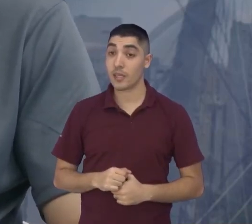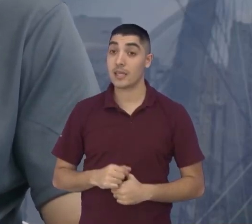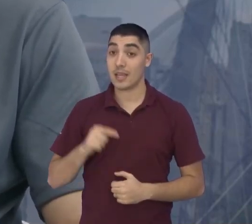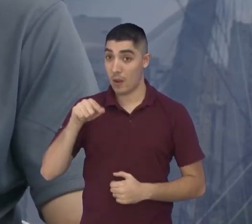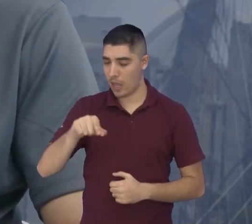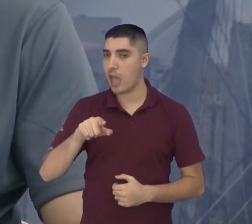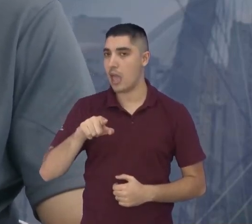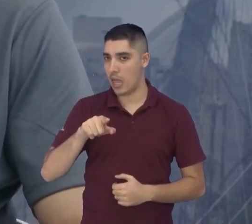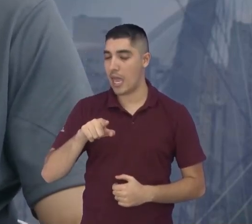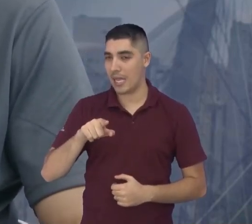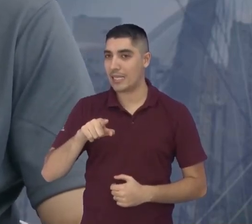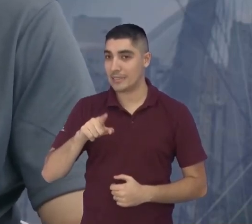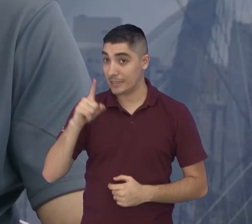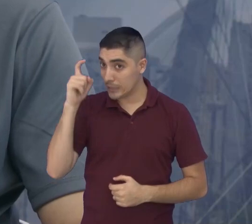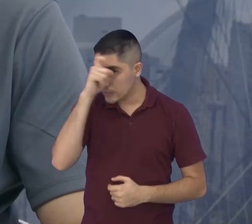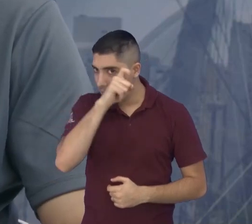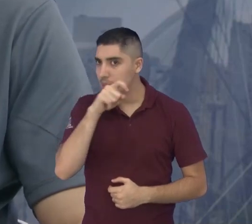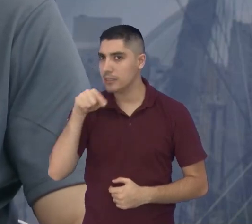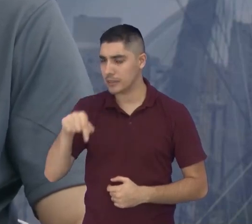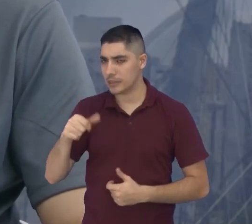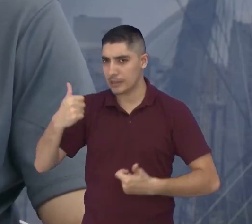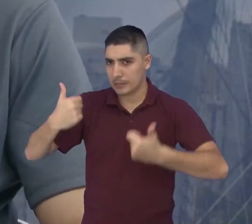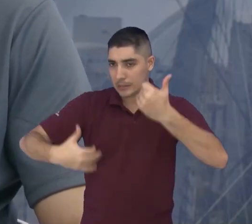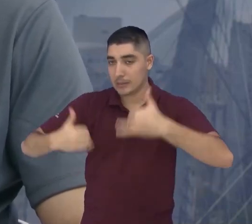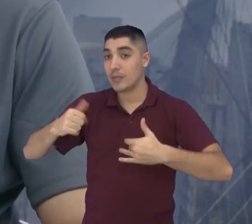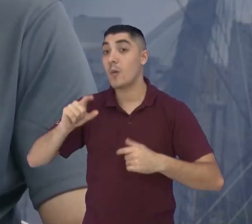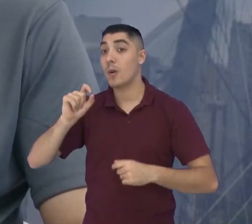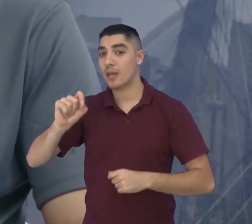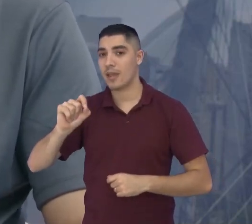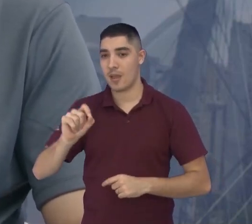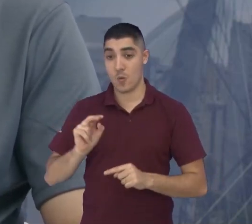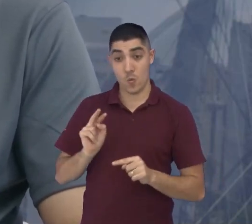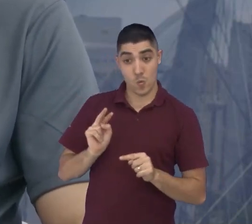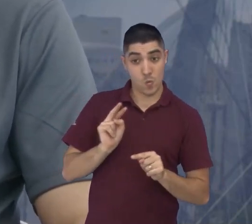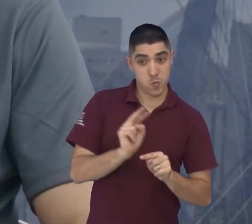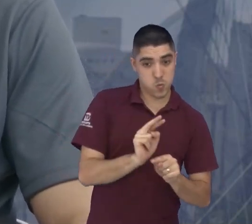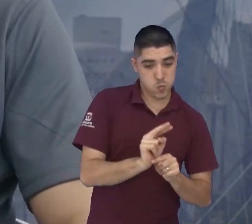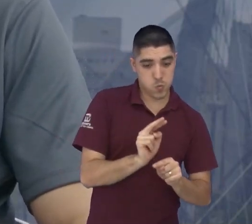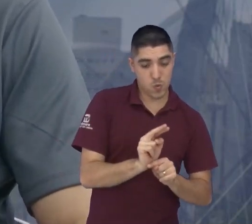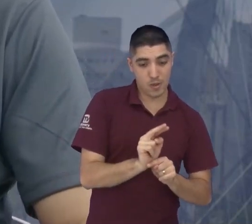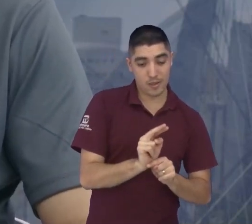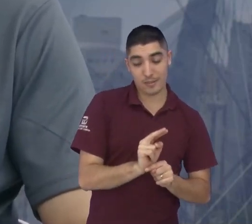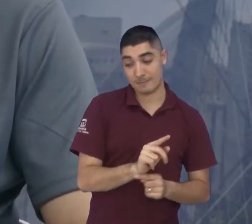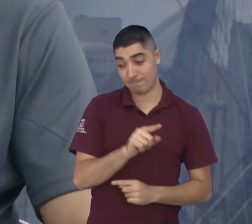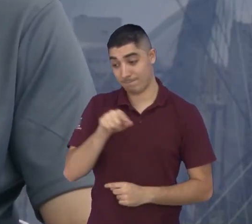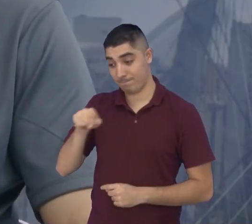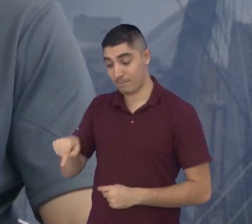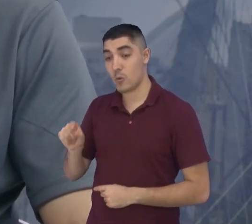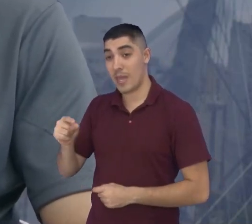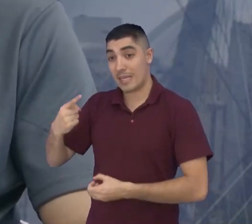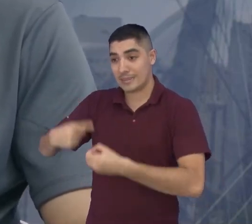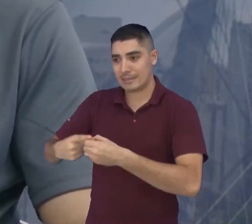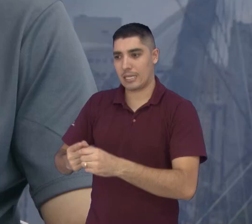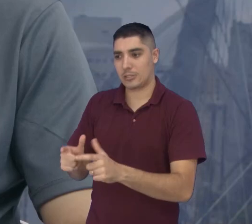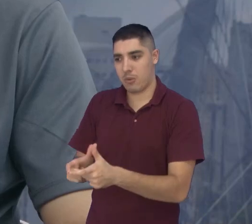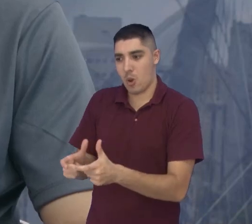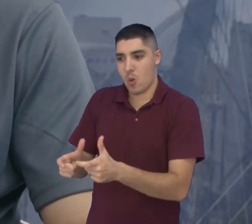muito forte entre a preservação e o crescimento da